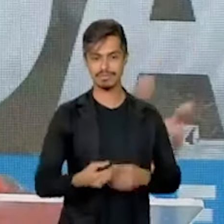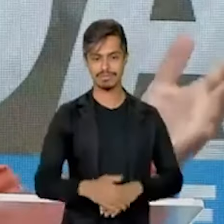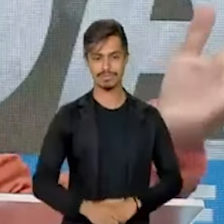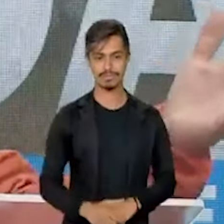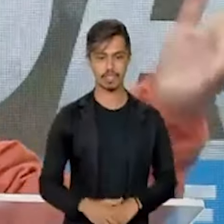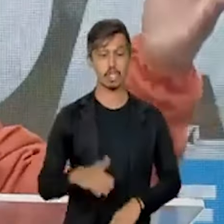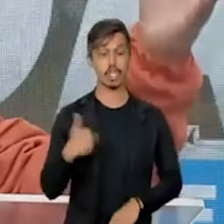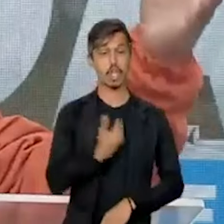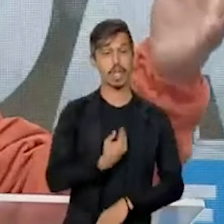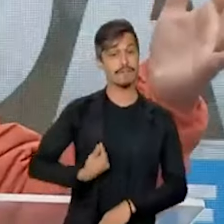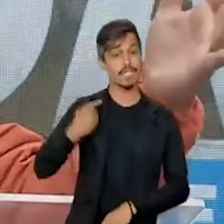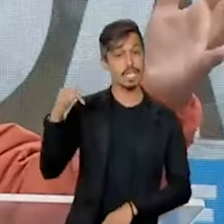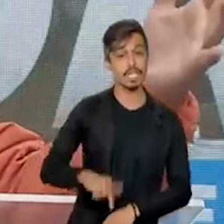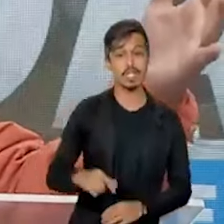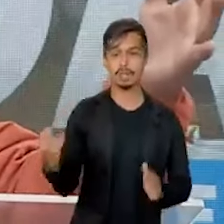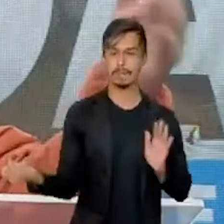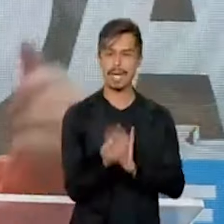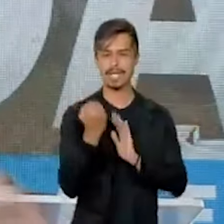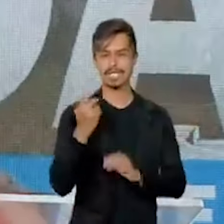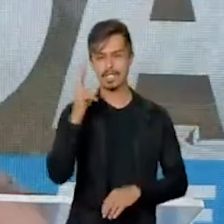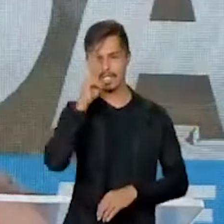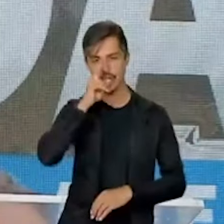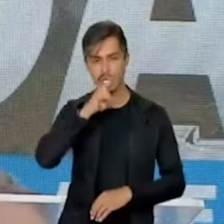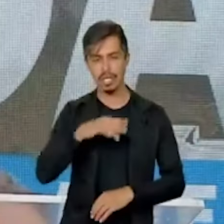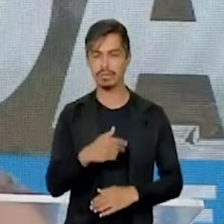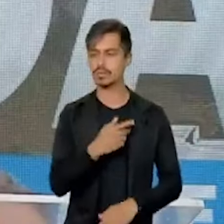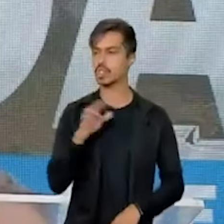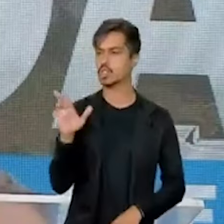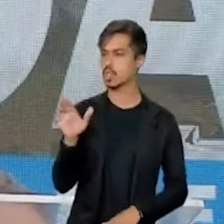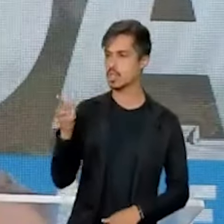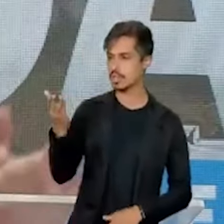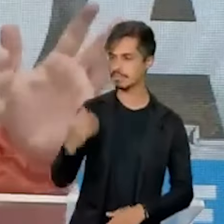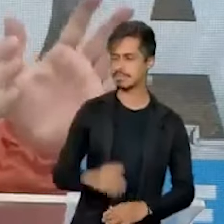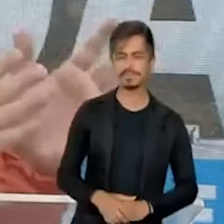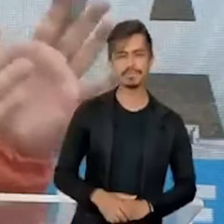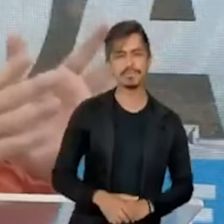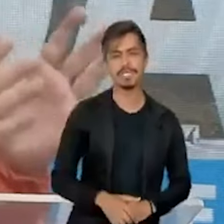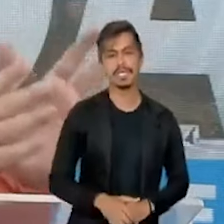Nós estamos aqui num momento histórico, presidente Lula.